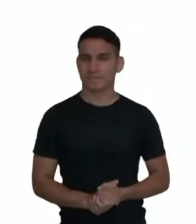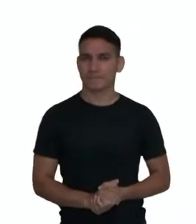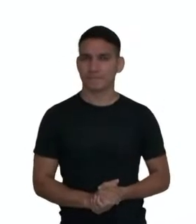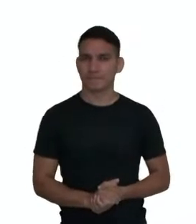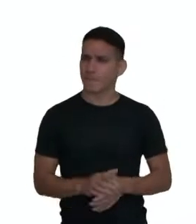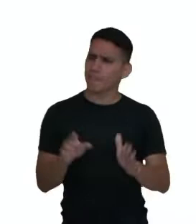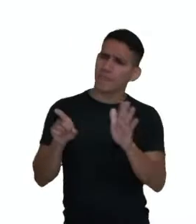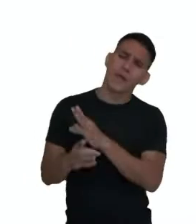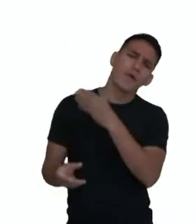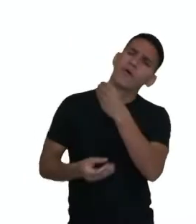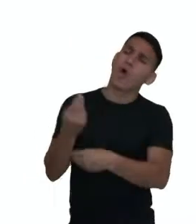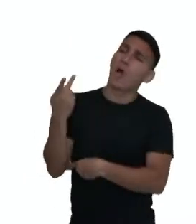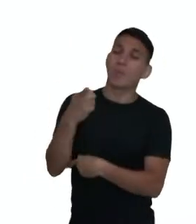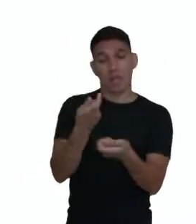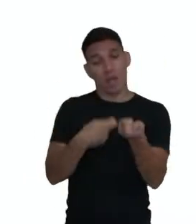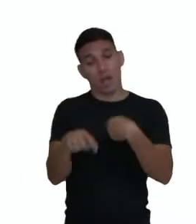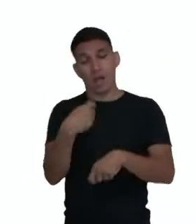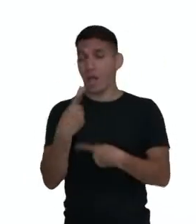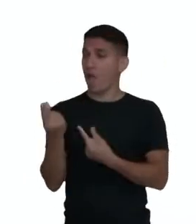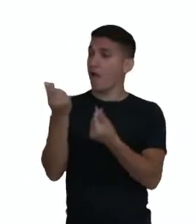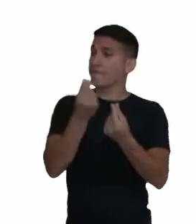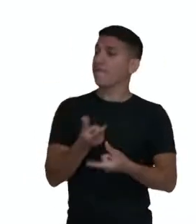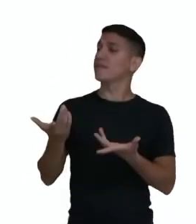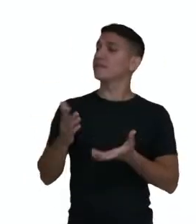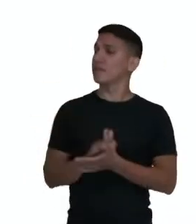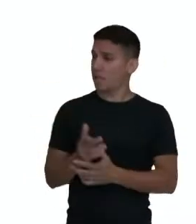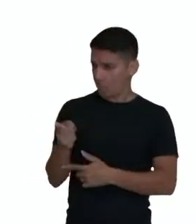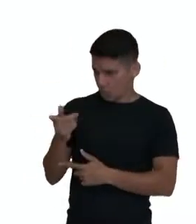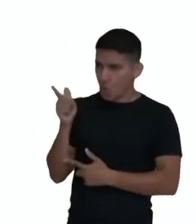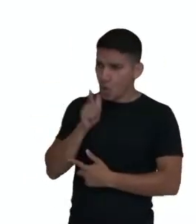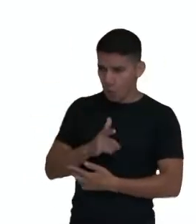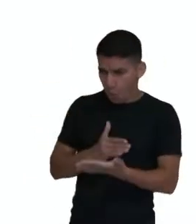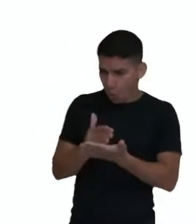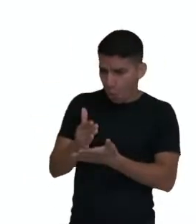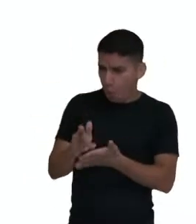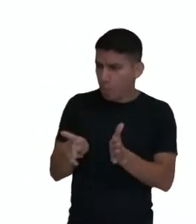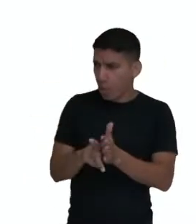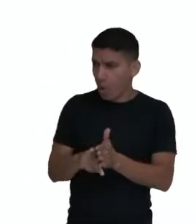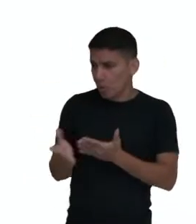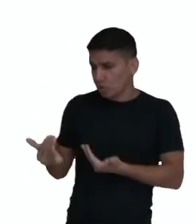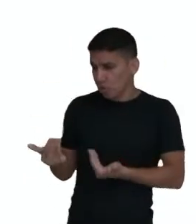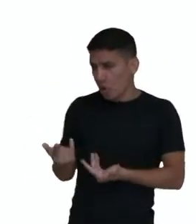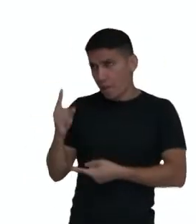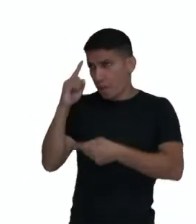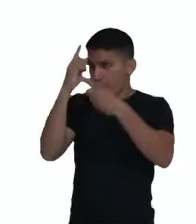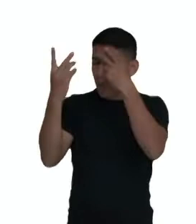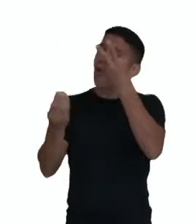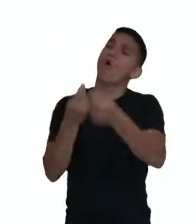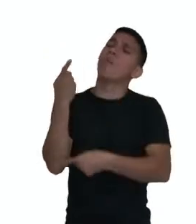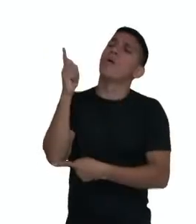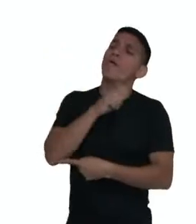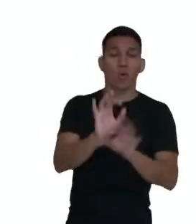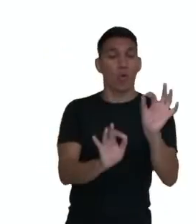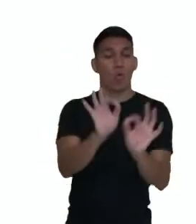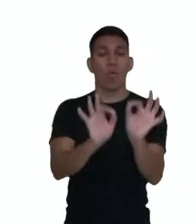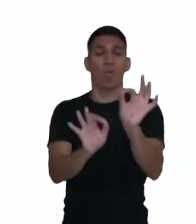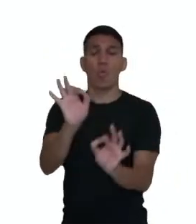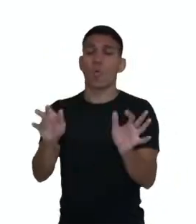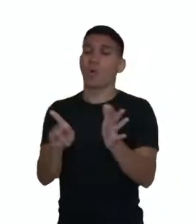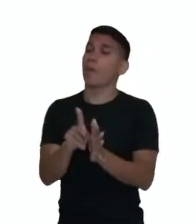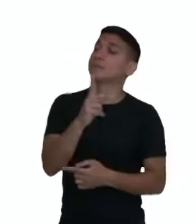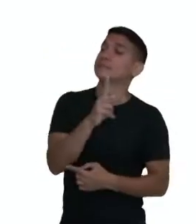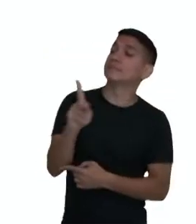Como é a administração das suas finanças? Você começou cedo e com muito improviso. Como você organizava